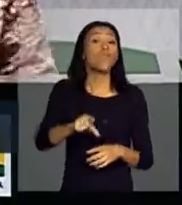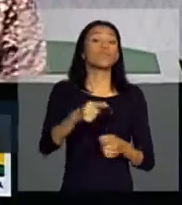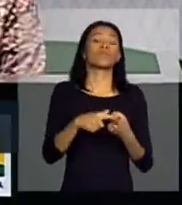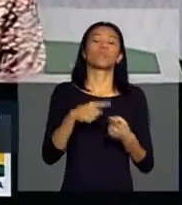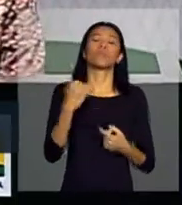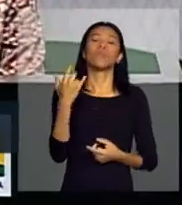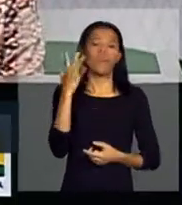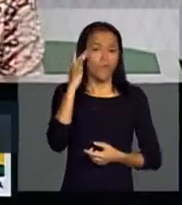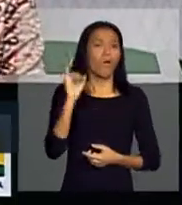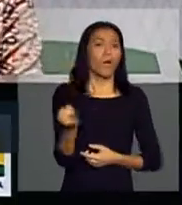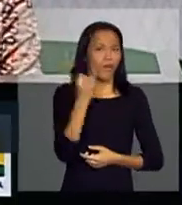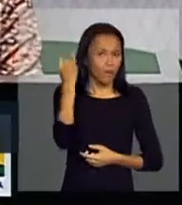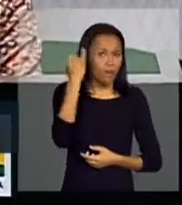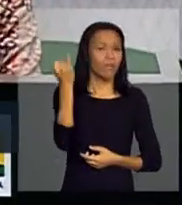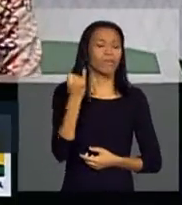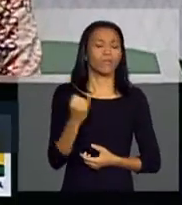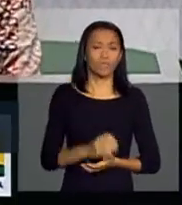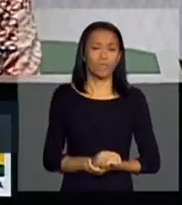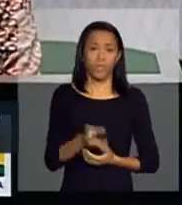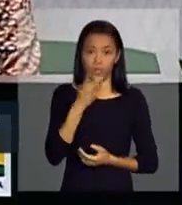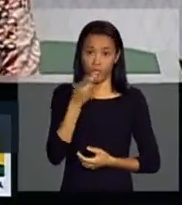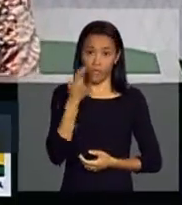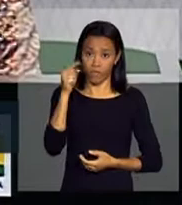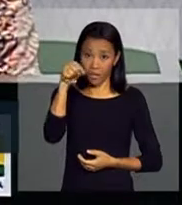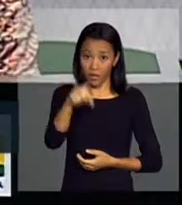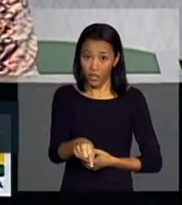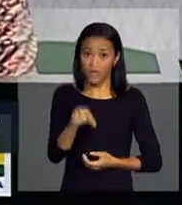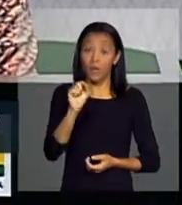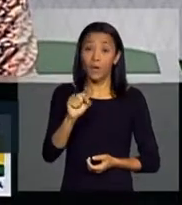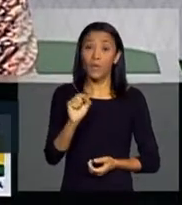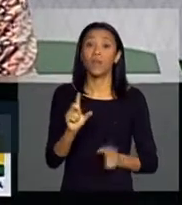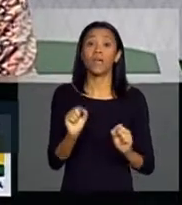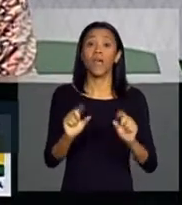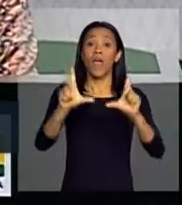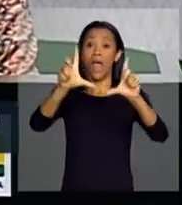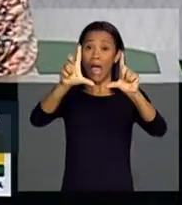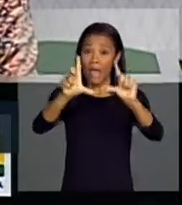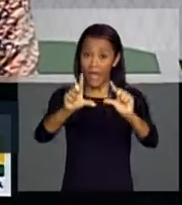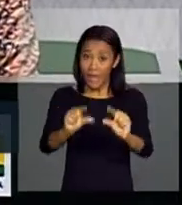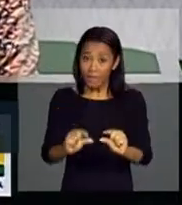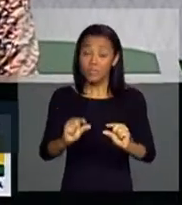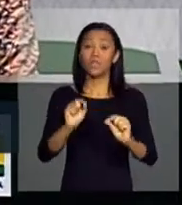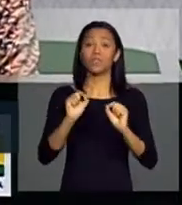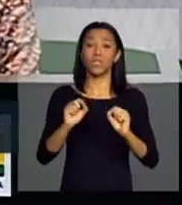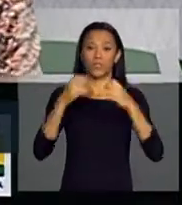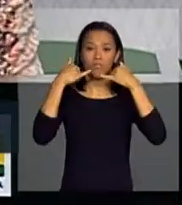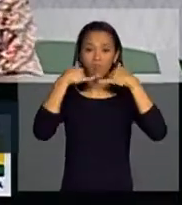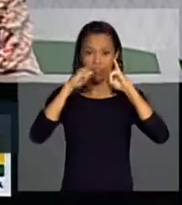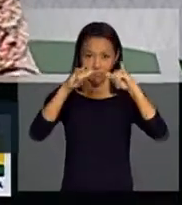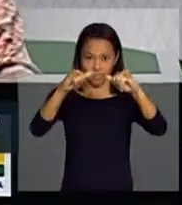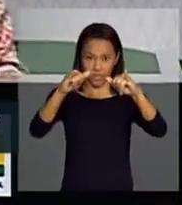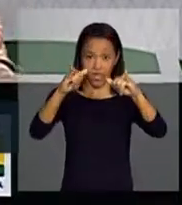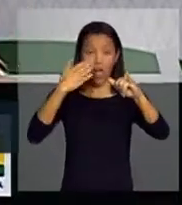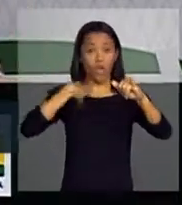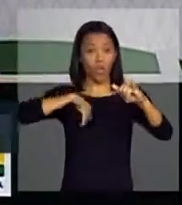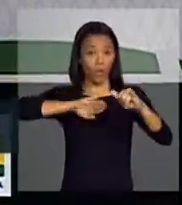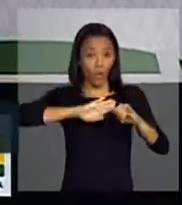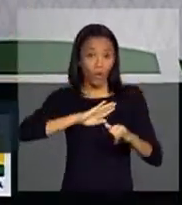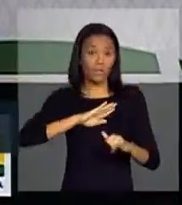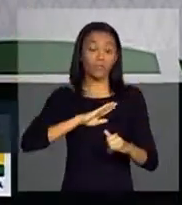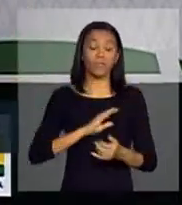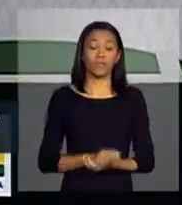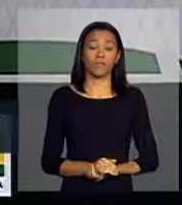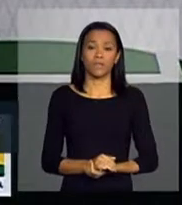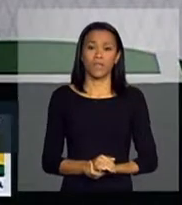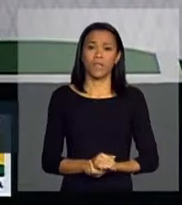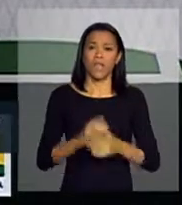fundamental me referir a ela aqui é a questão da redução da tarifa de energia nós não reduzimos